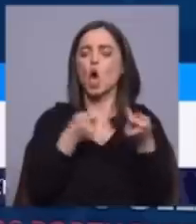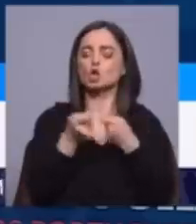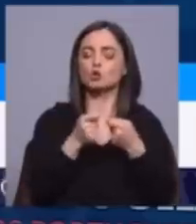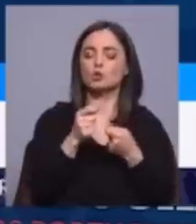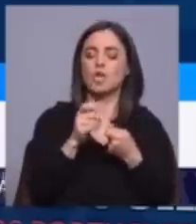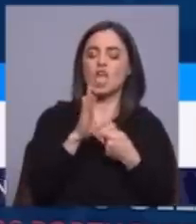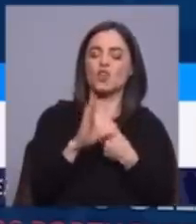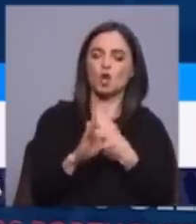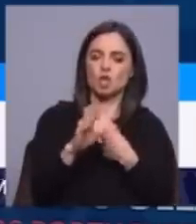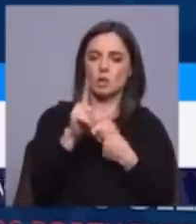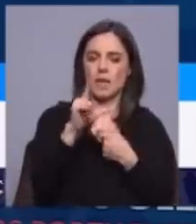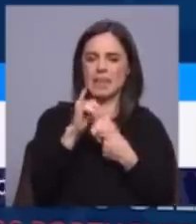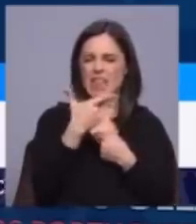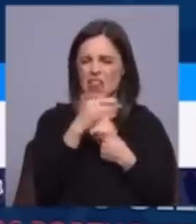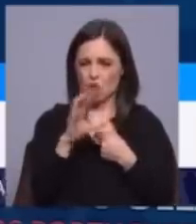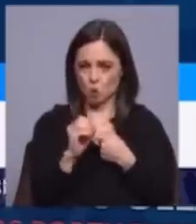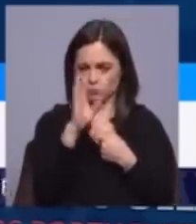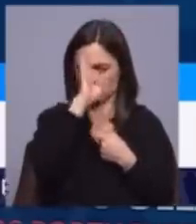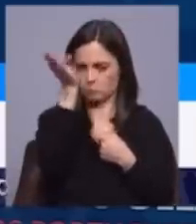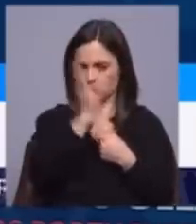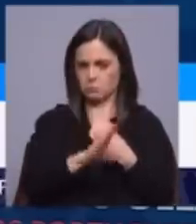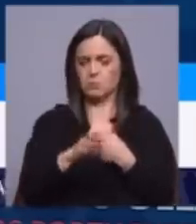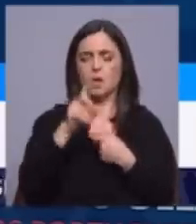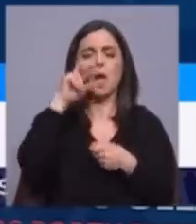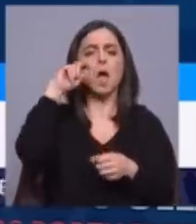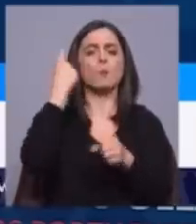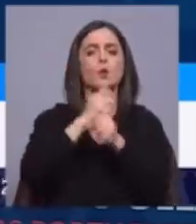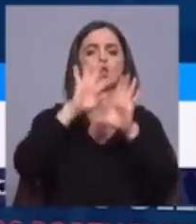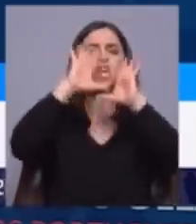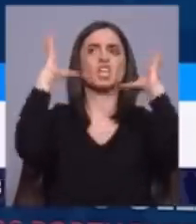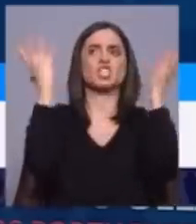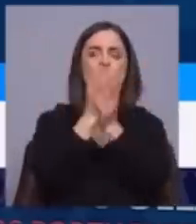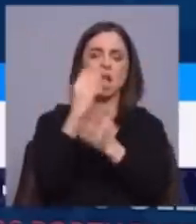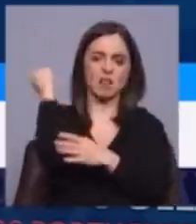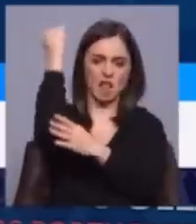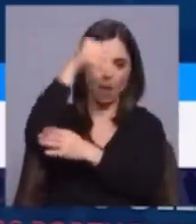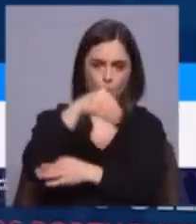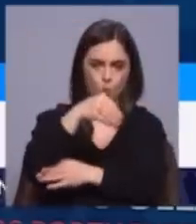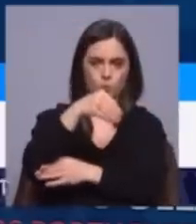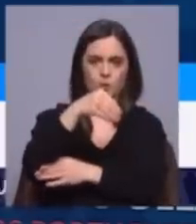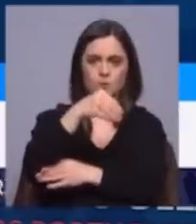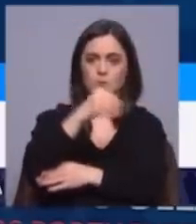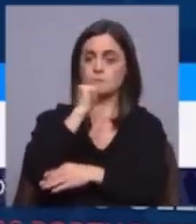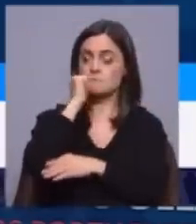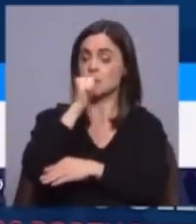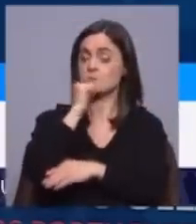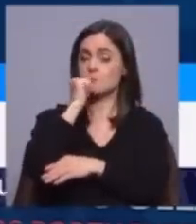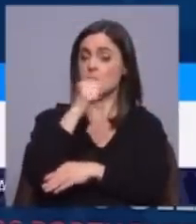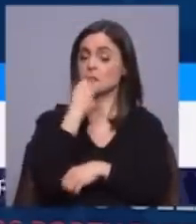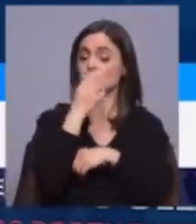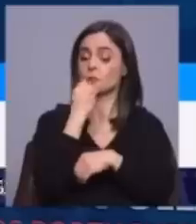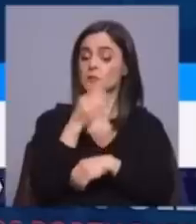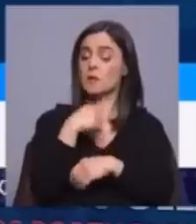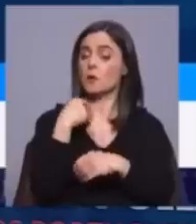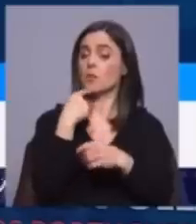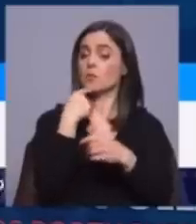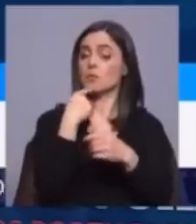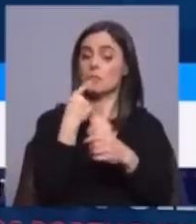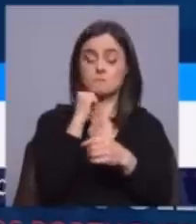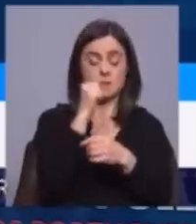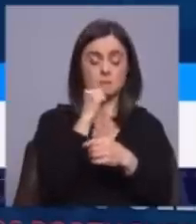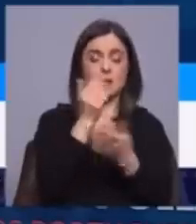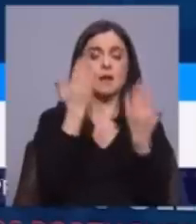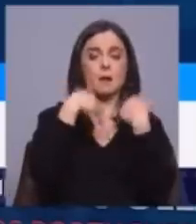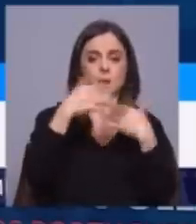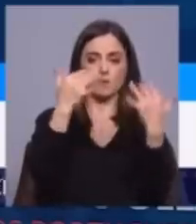hidrogênio é sabido que a própria Geral da República não deu ainda mais esclarecimentos sobre esse caso mas